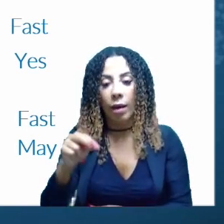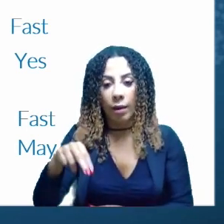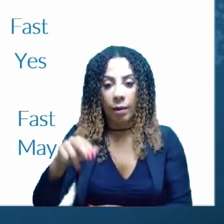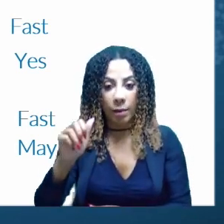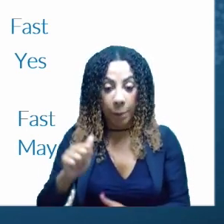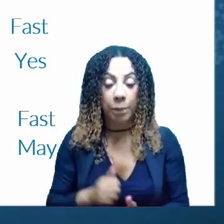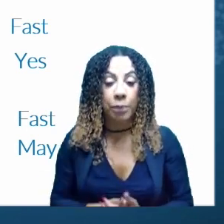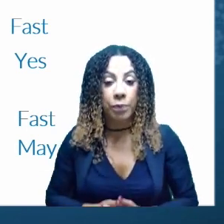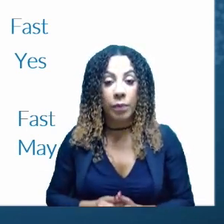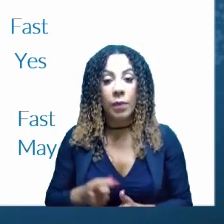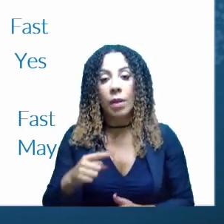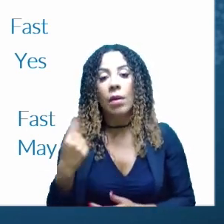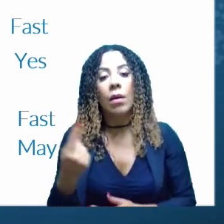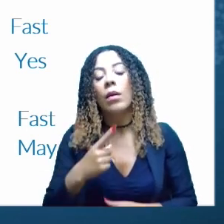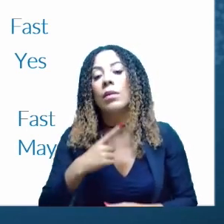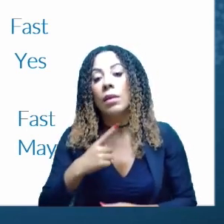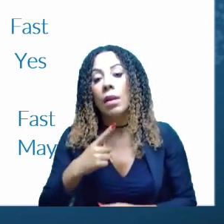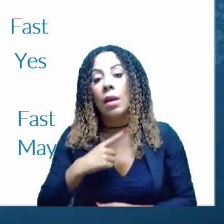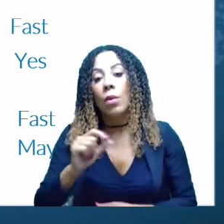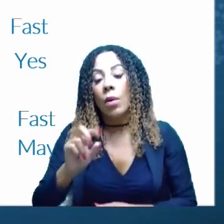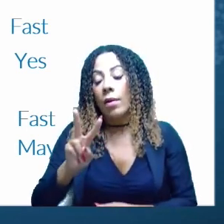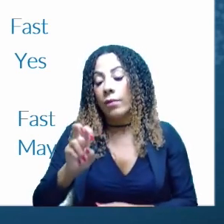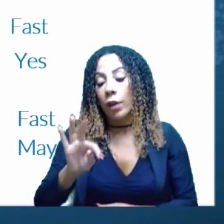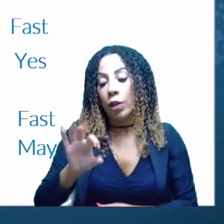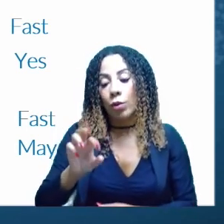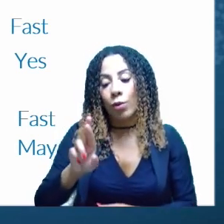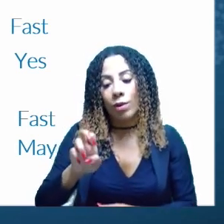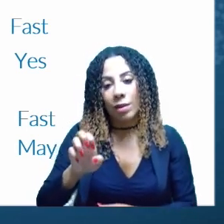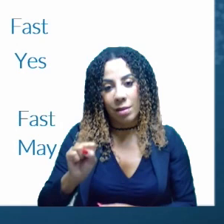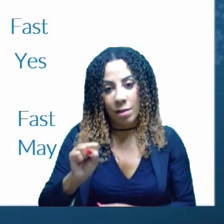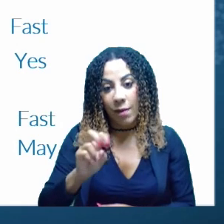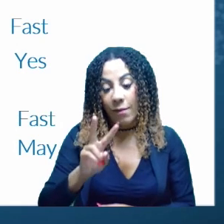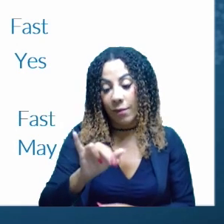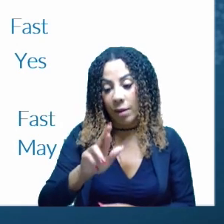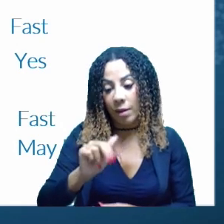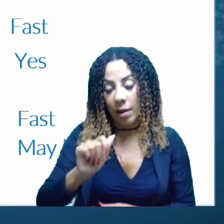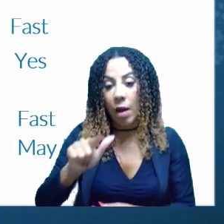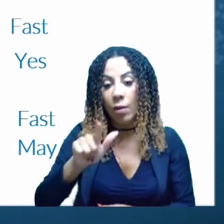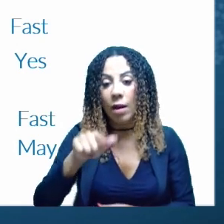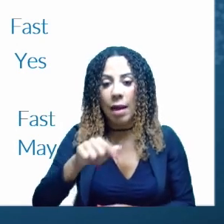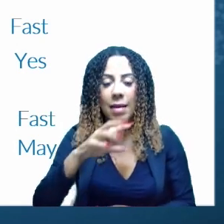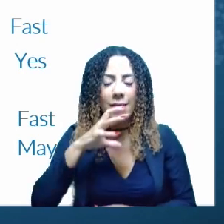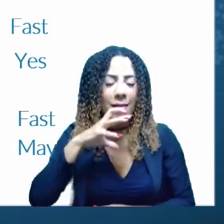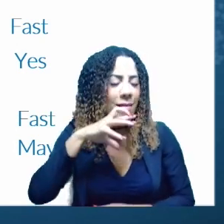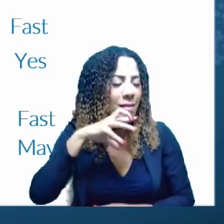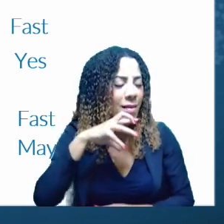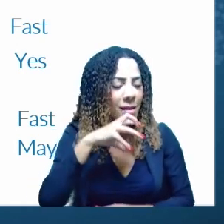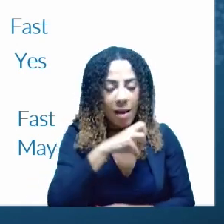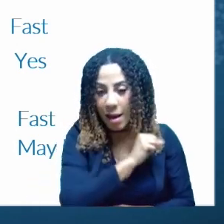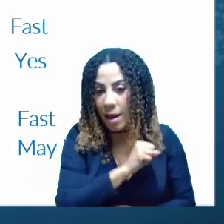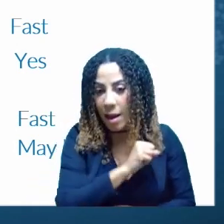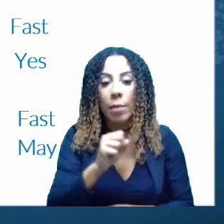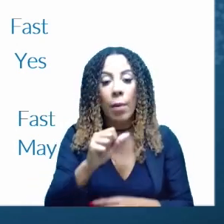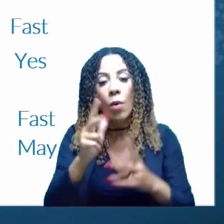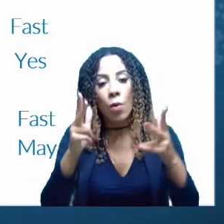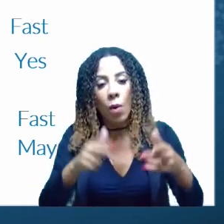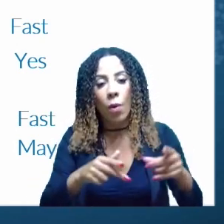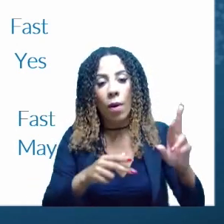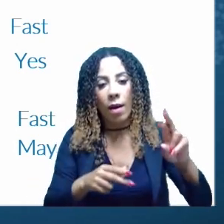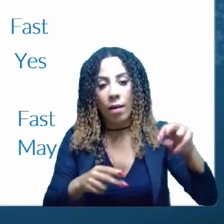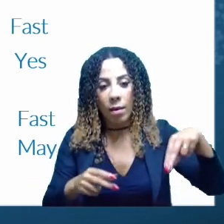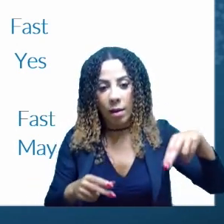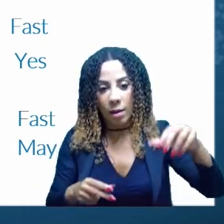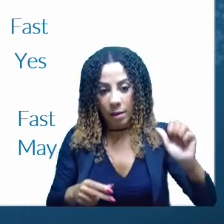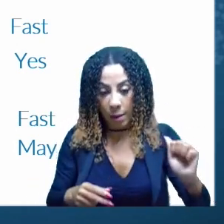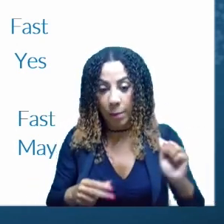os vetores virais, extremamente rápido, tão rápido quanto o RNA, foram equânimes, as únicas que realmente